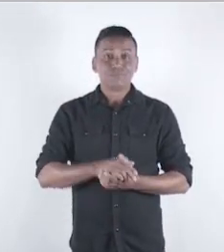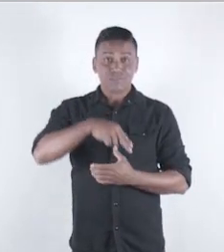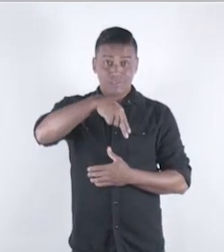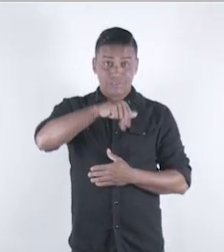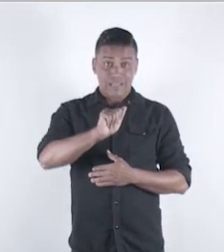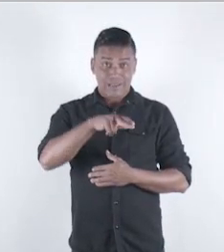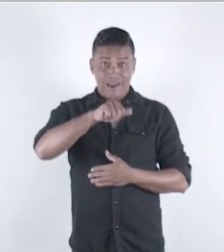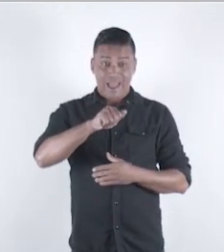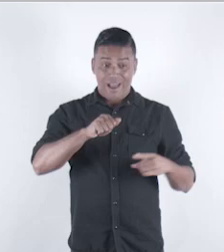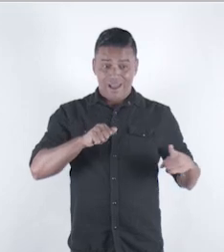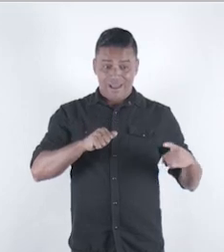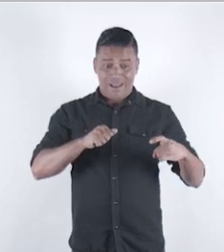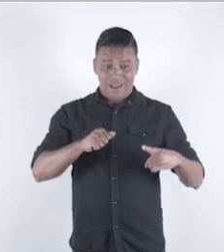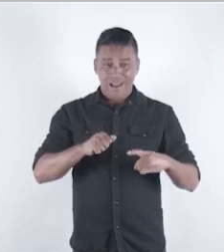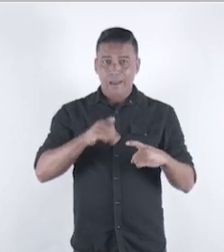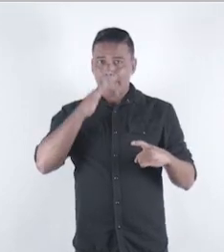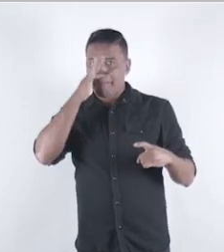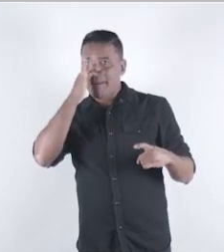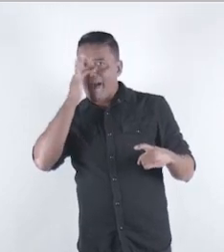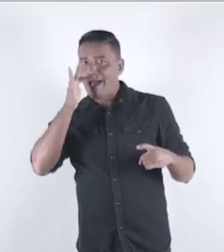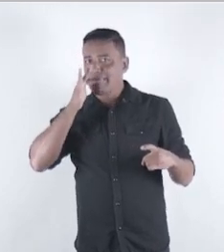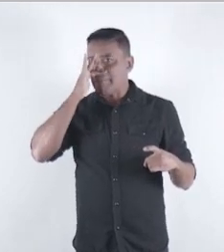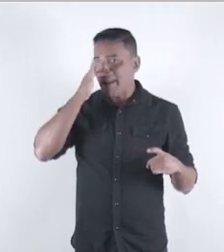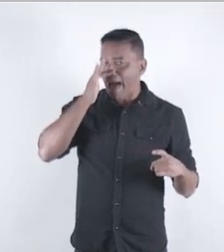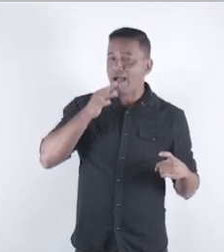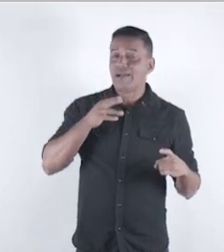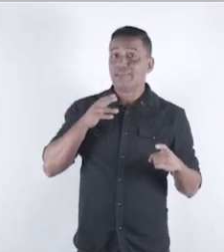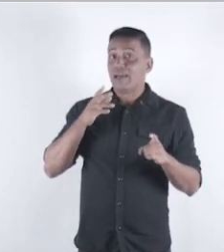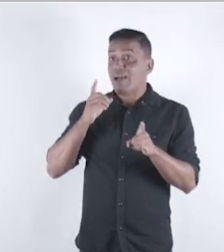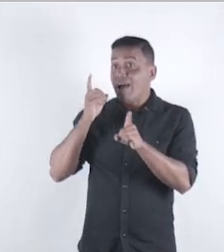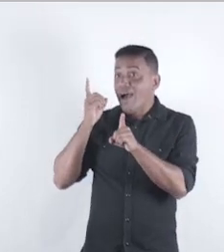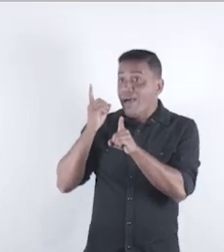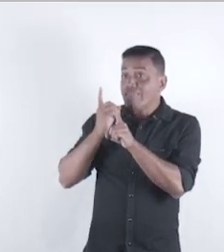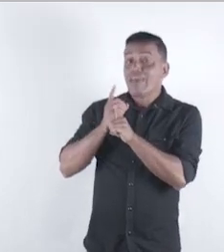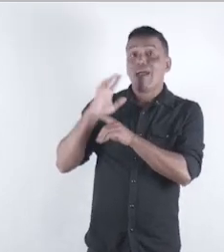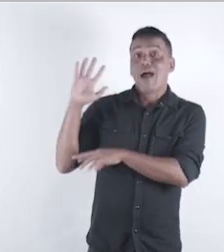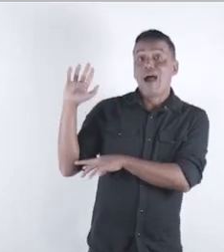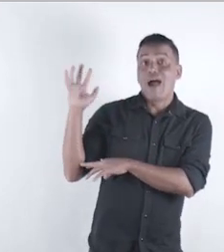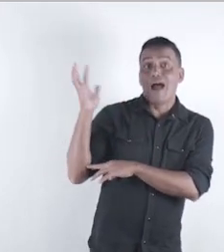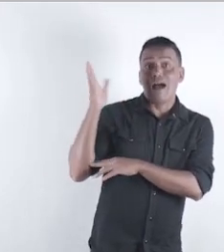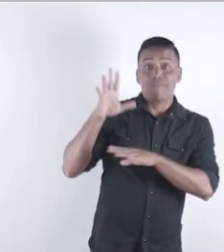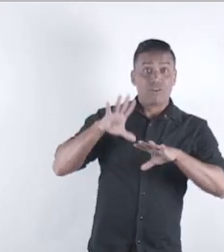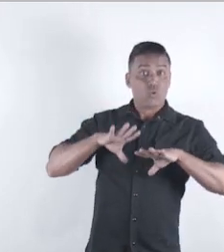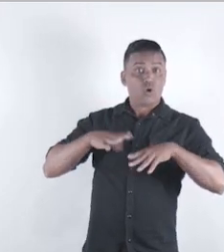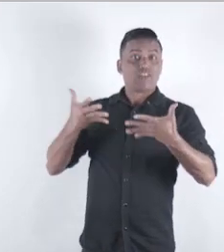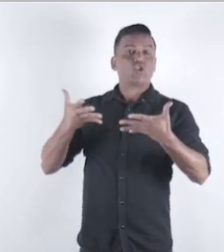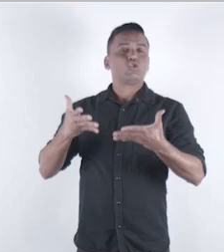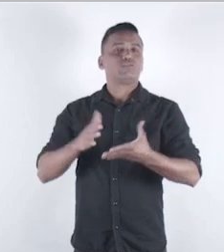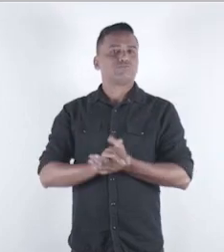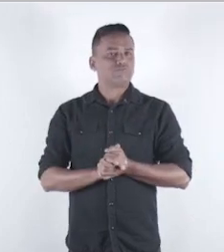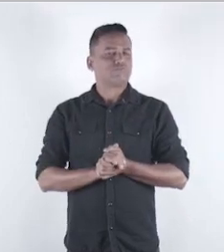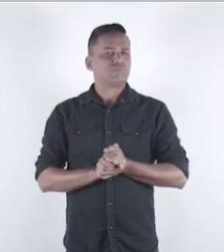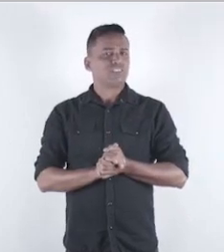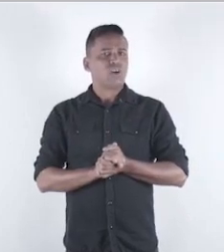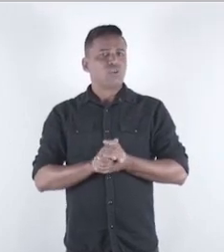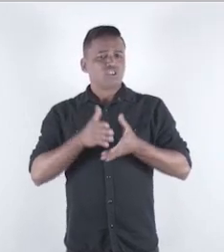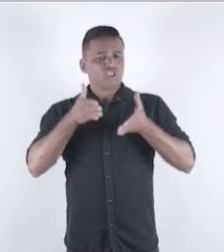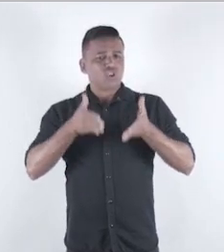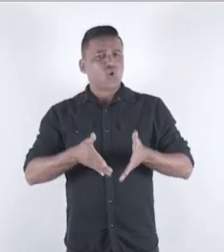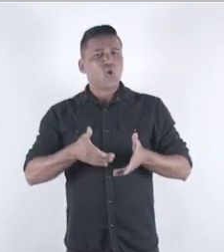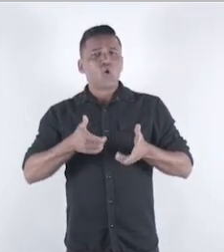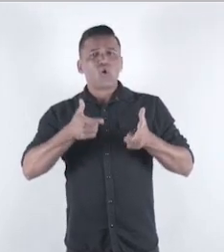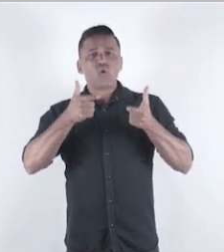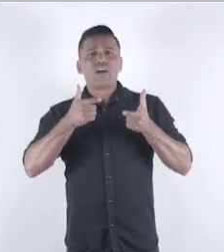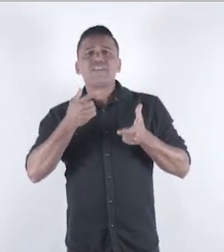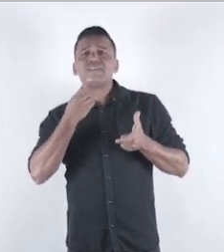Naná seguiu de planta em planta rumo à árvore dos corajosos. Foi quando chegou a um lugar tão vermelho, liso e brilhante